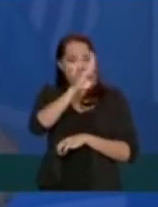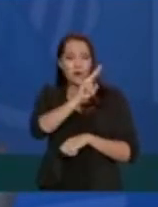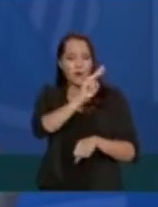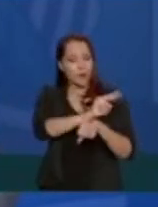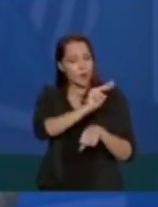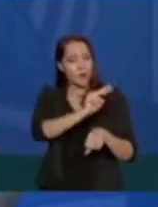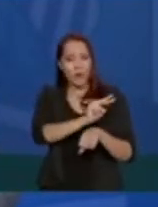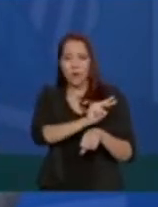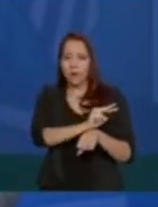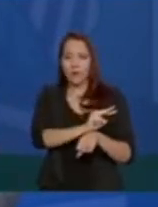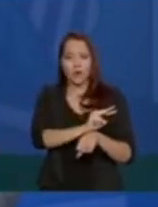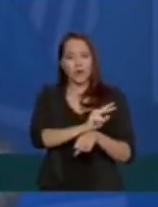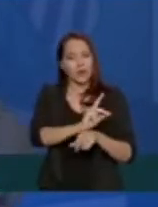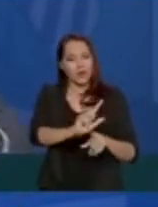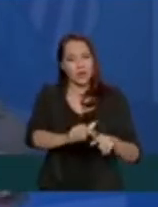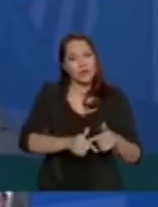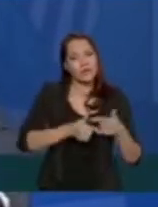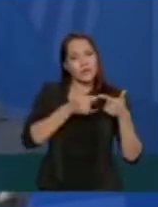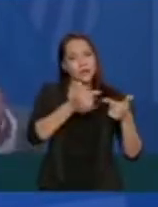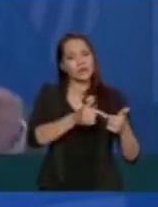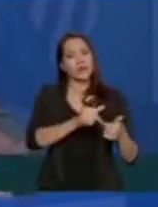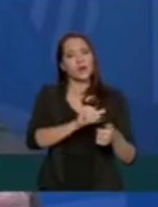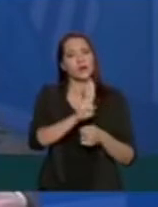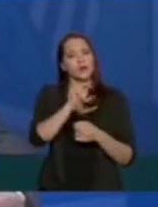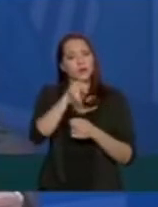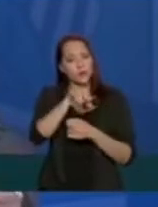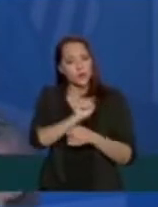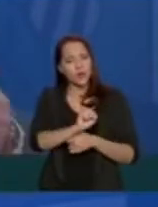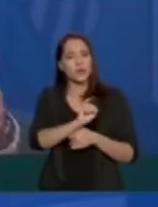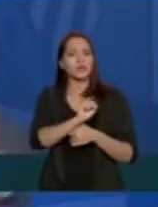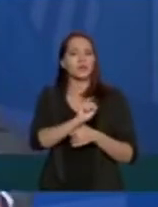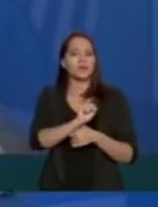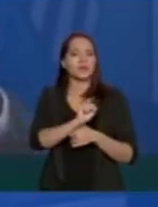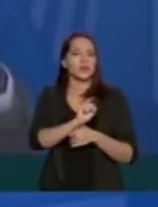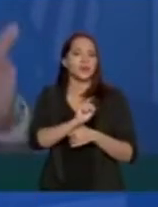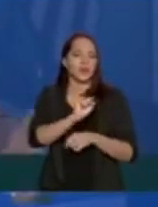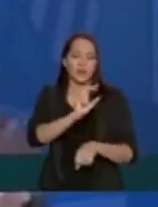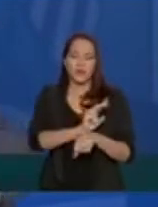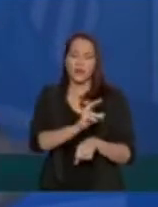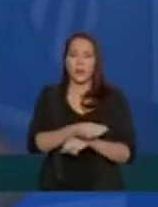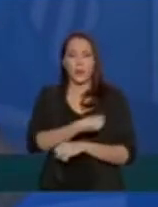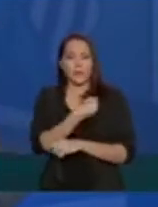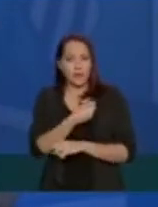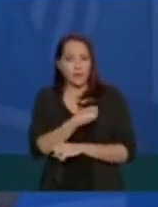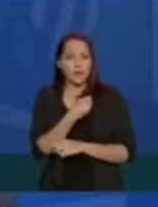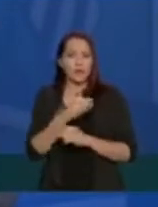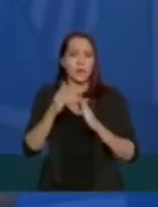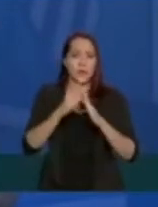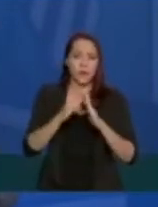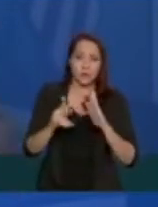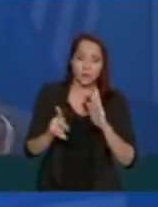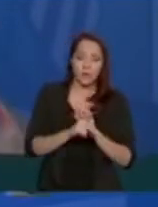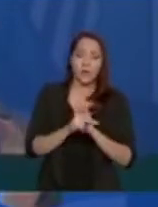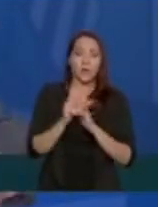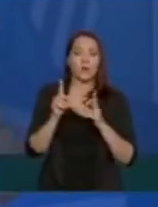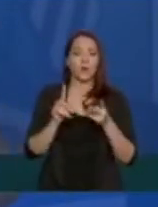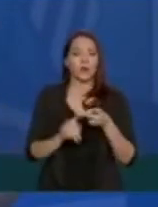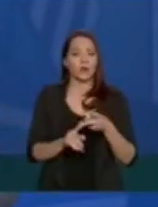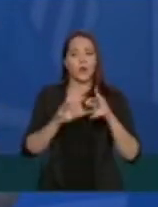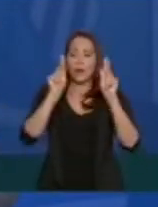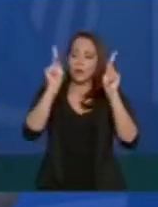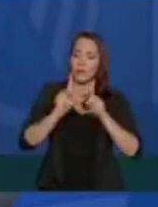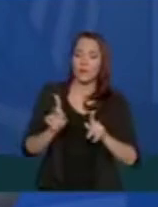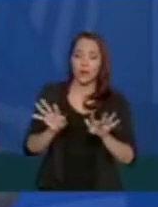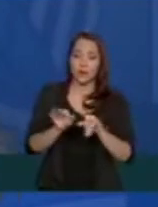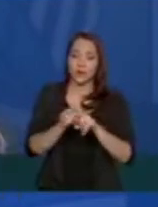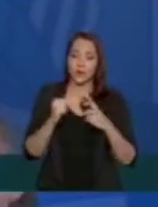e defensora dos bens protegidos, como a vida, o patrimônio, a paz